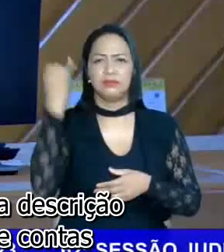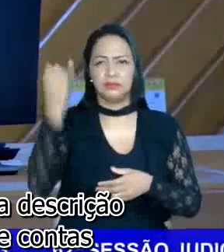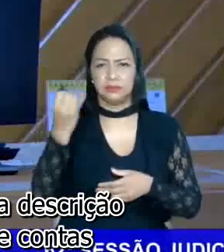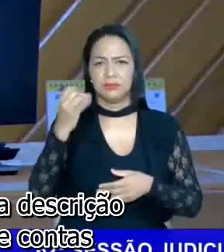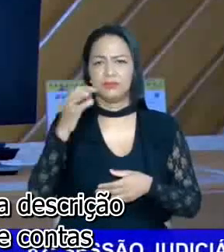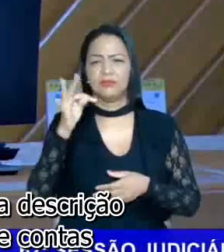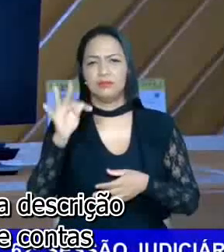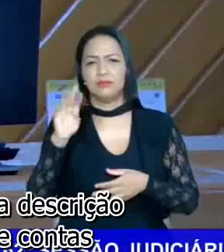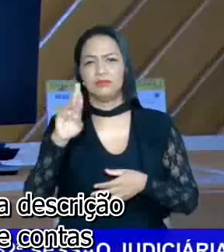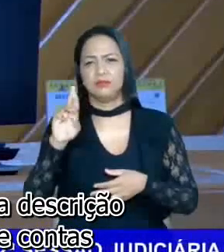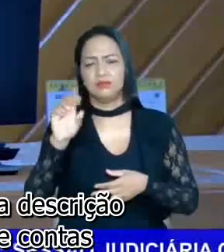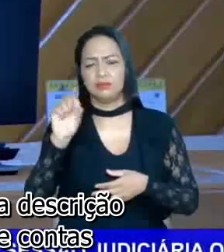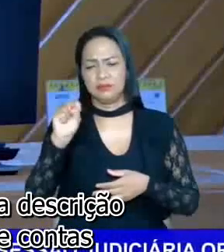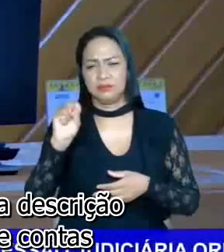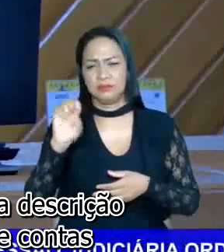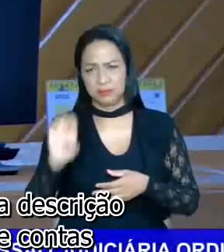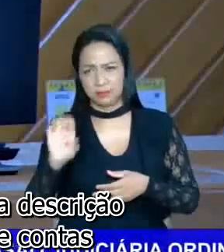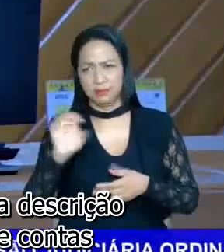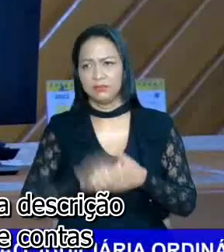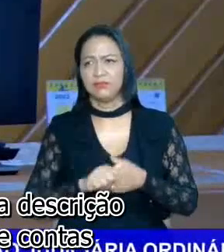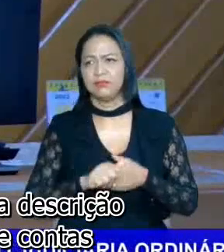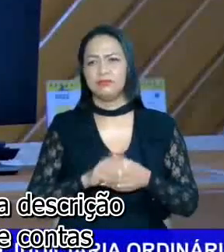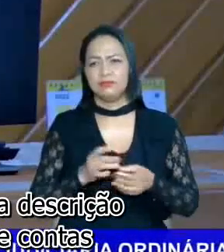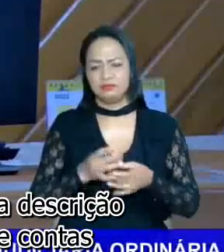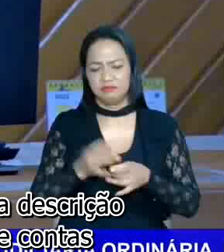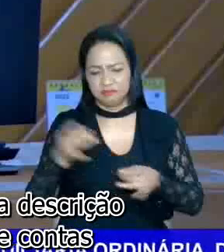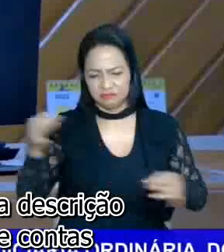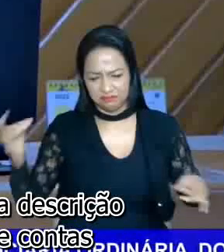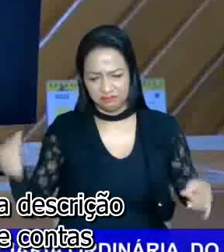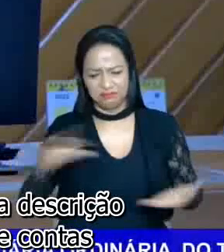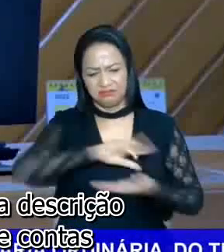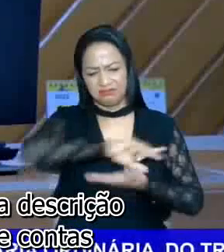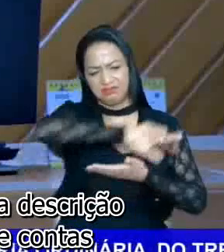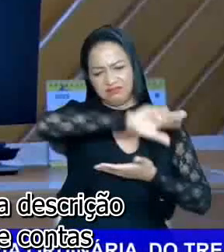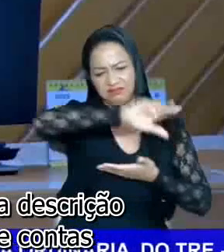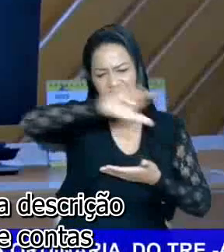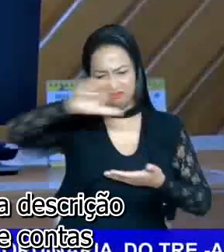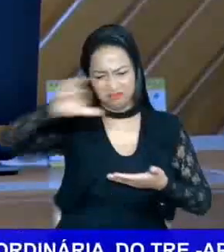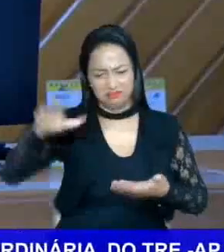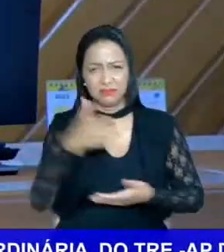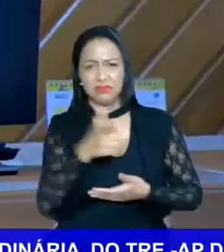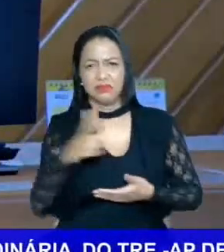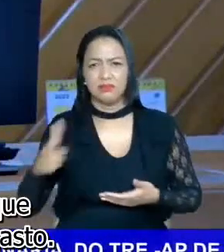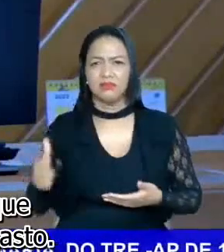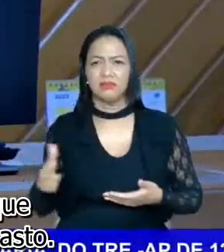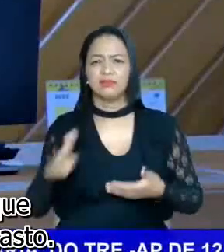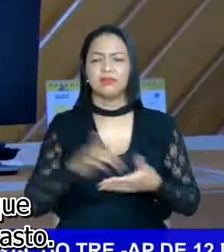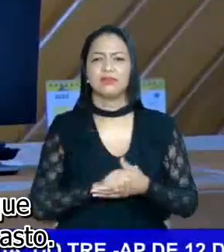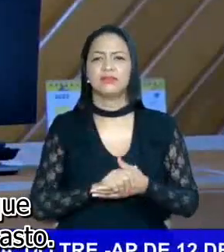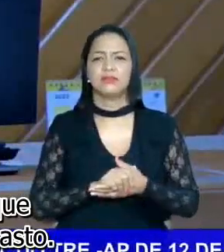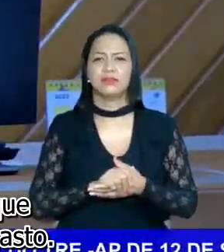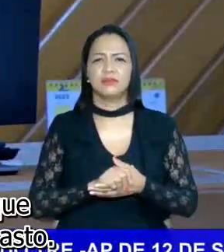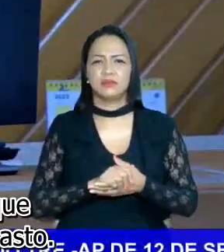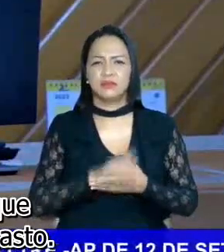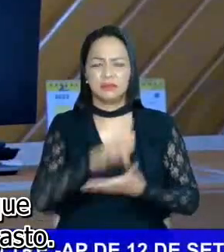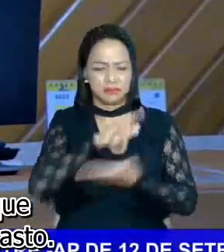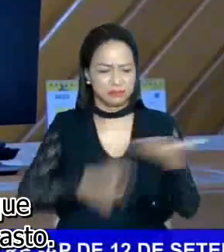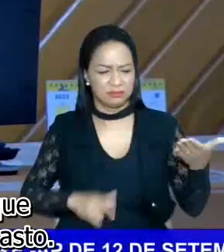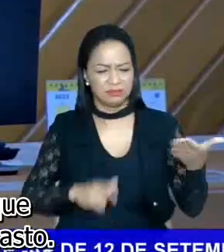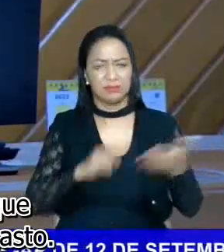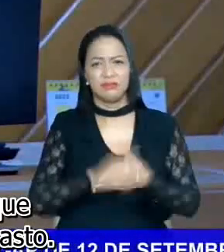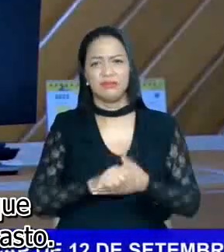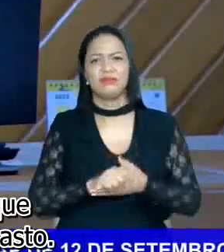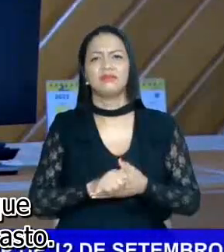do TSE, que diz que a descrição genérica de serviços executados pelo prestador de contas, desacompanhada de documentos, provas